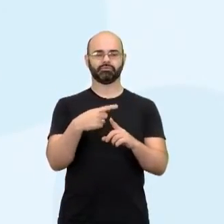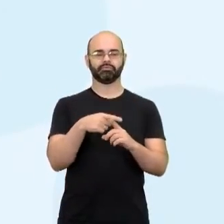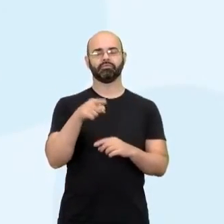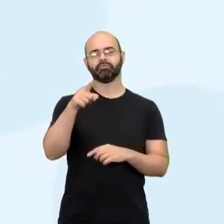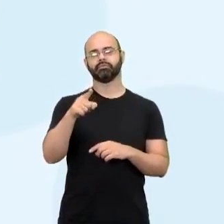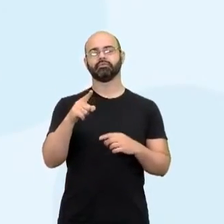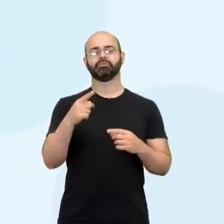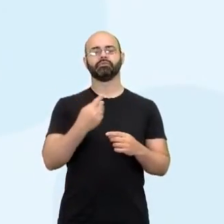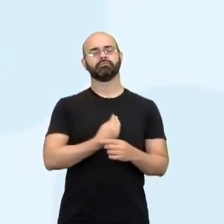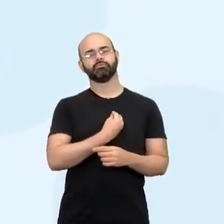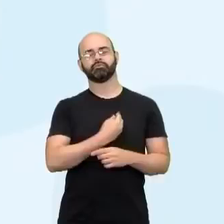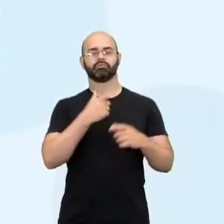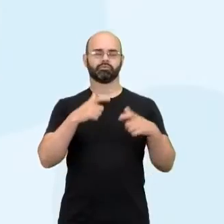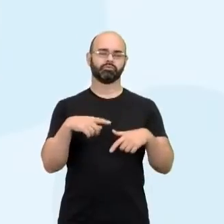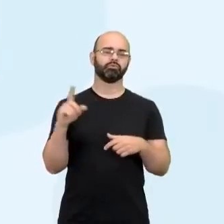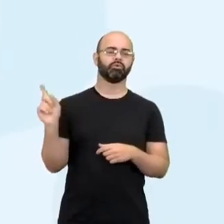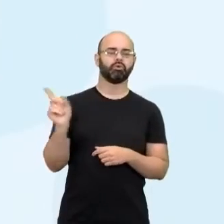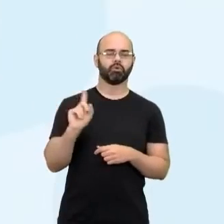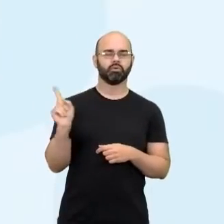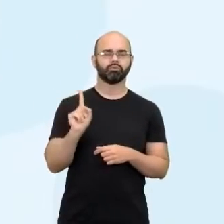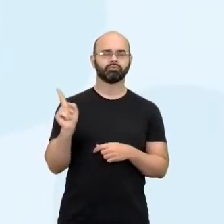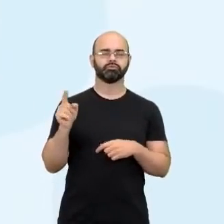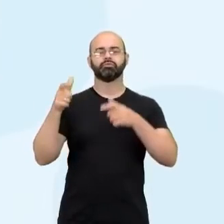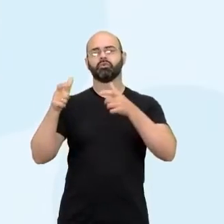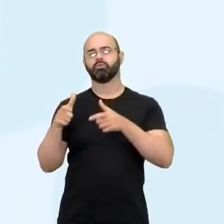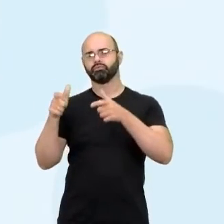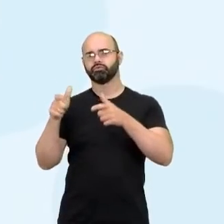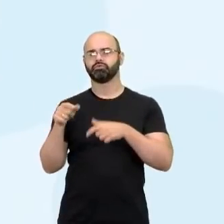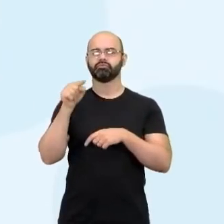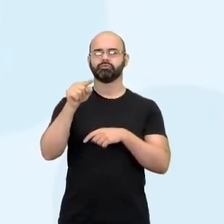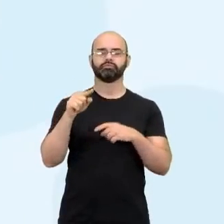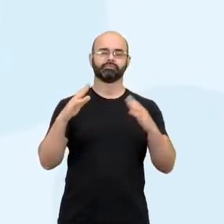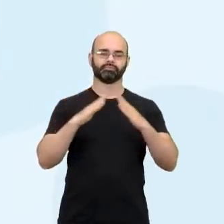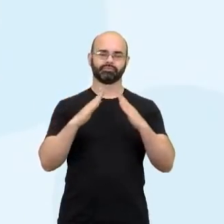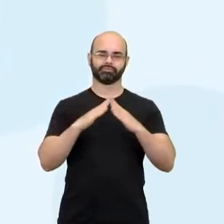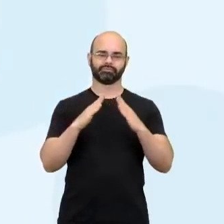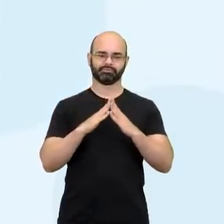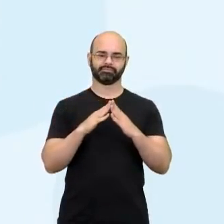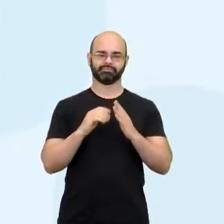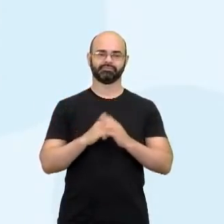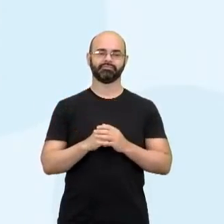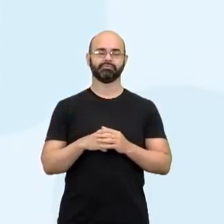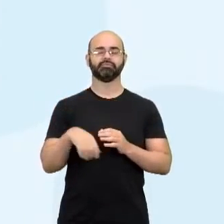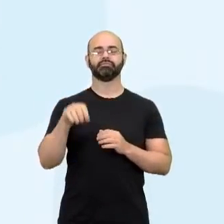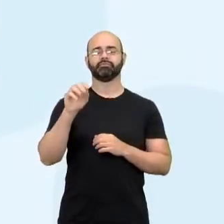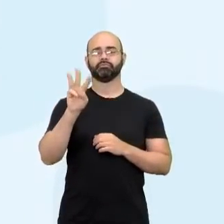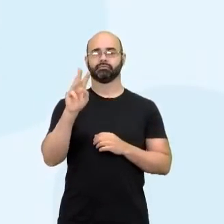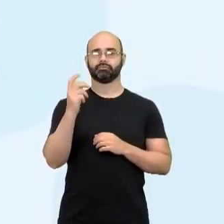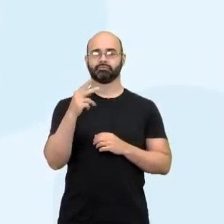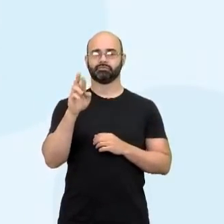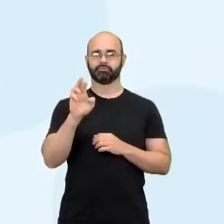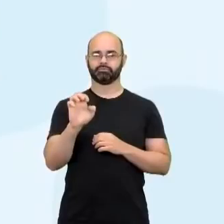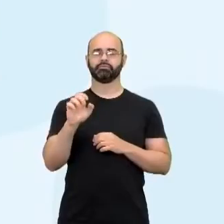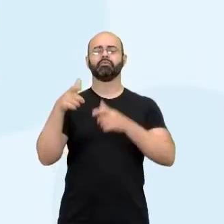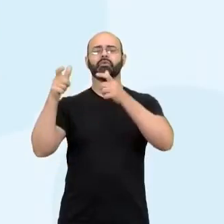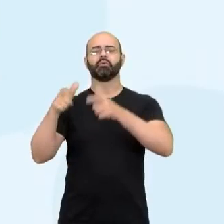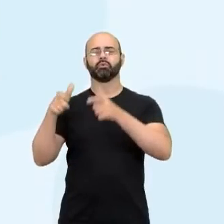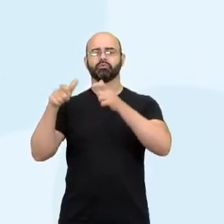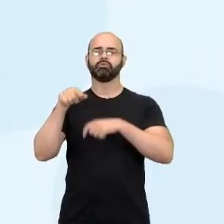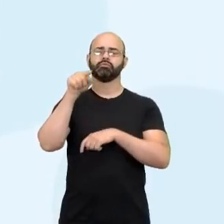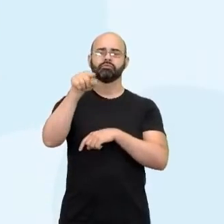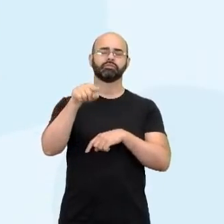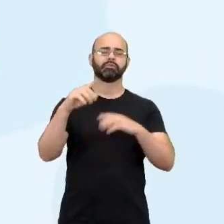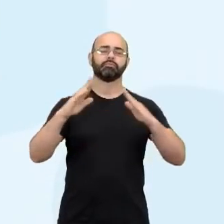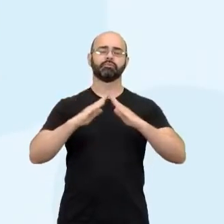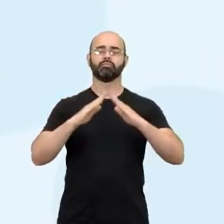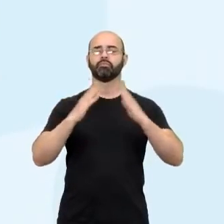mora. Where é onde, e o você, live é mora. O do é só para fazer a pergunta, né? Então, where do you live? Onde você mora. Então, você vai